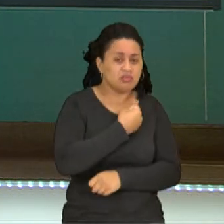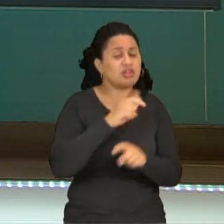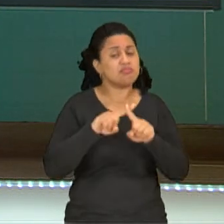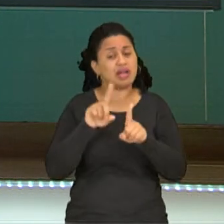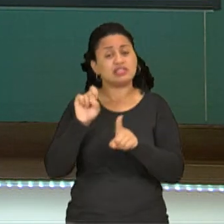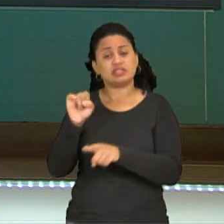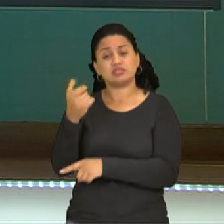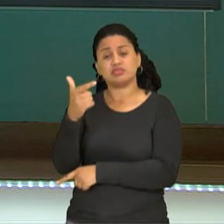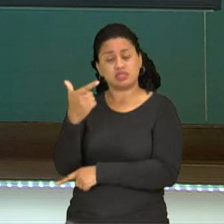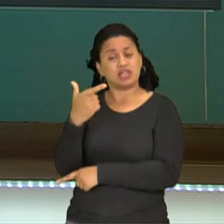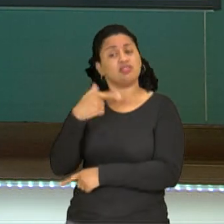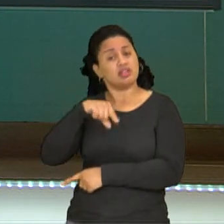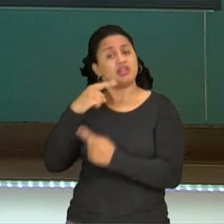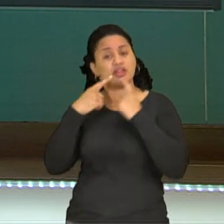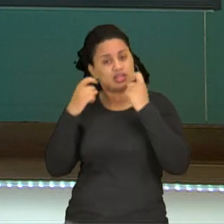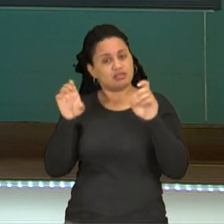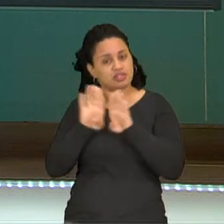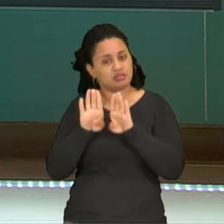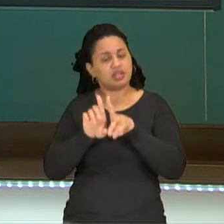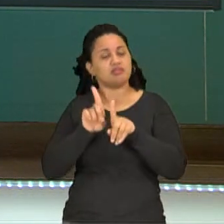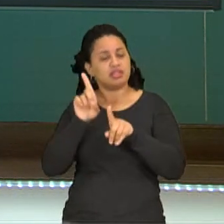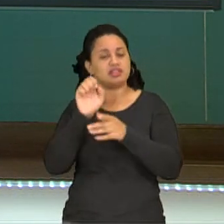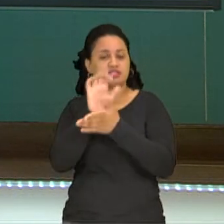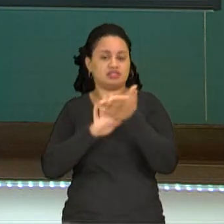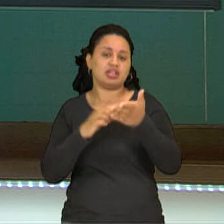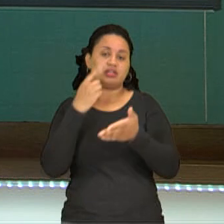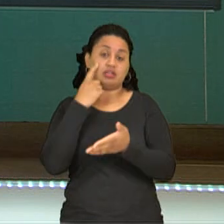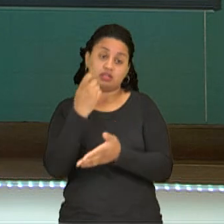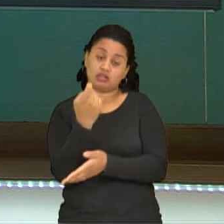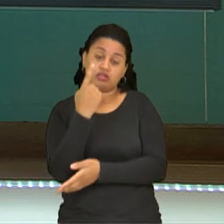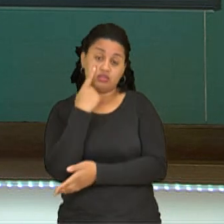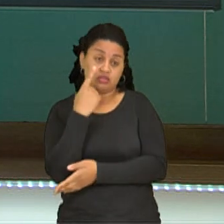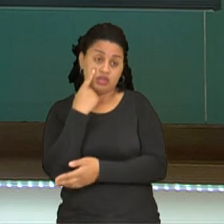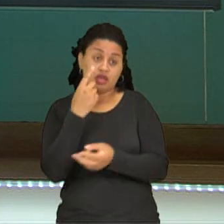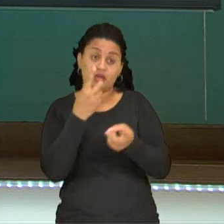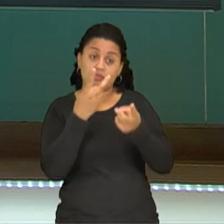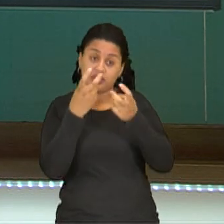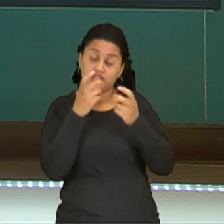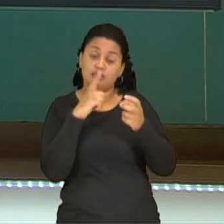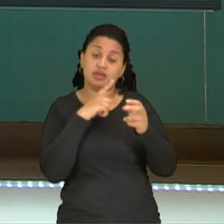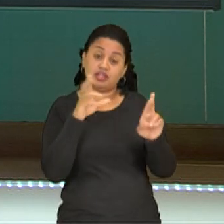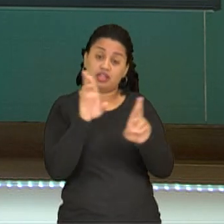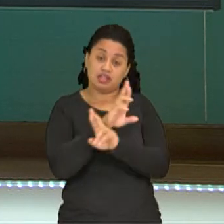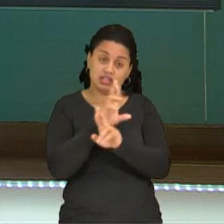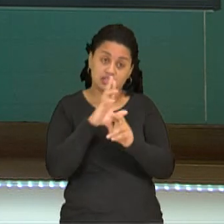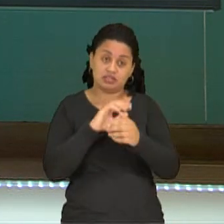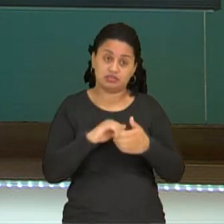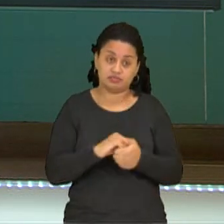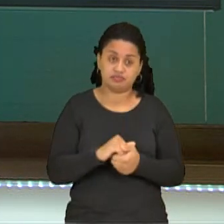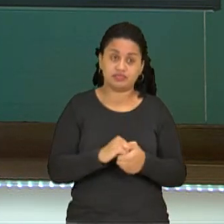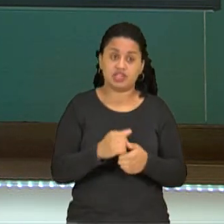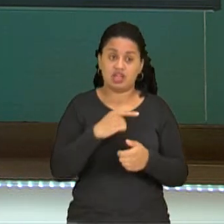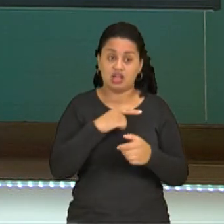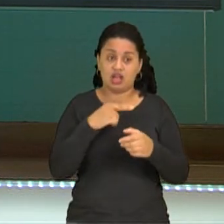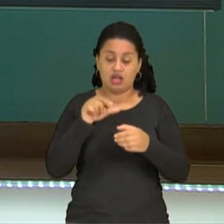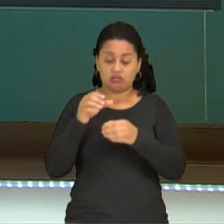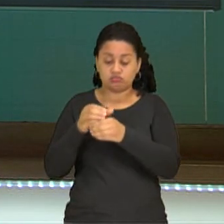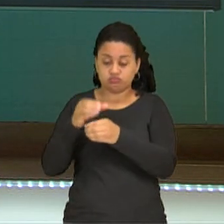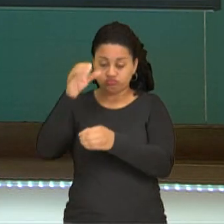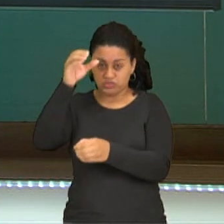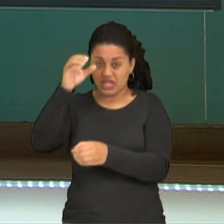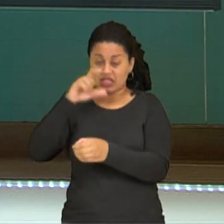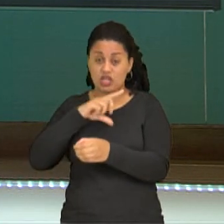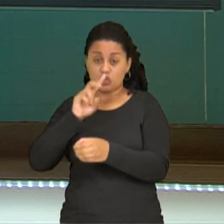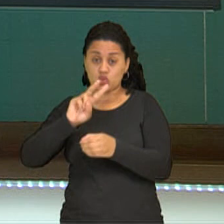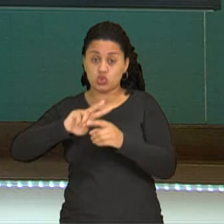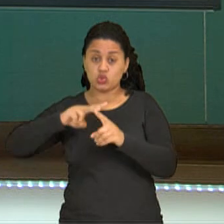também. Mas esse exercício é um exercício bem interessante da gente ver. Mas veja que tem as relações aqui, ó. A lata mais alta tem o dobro